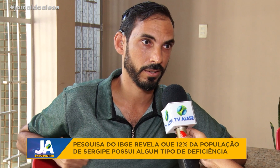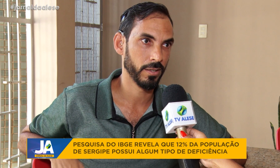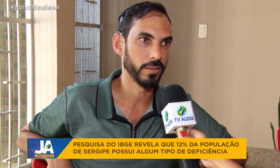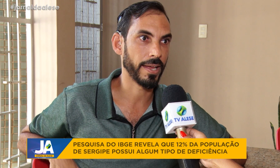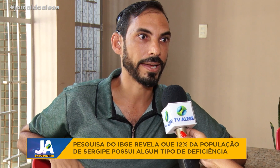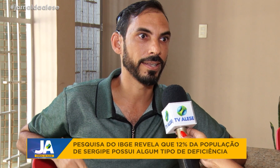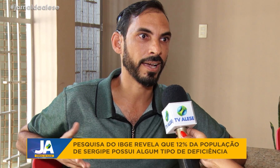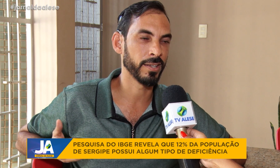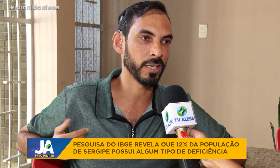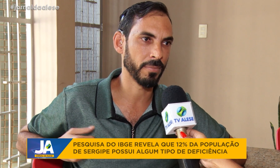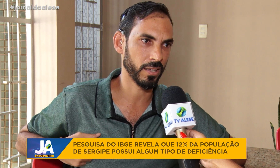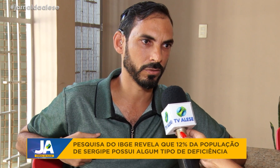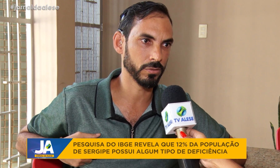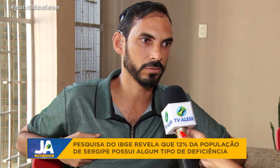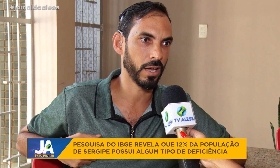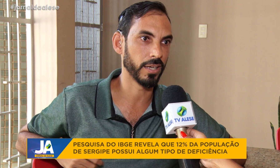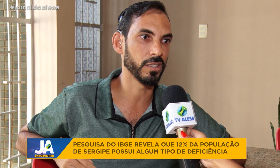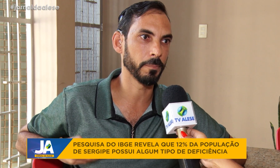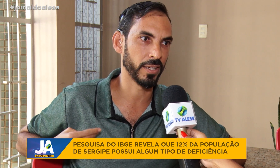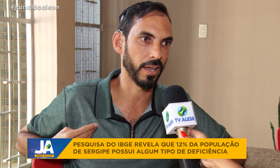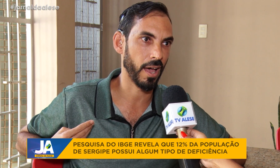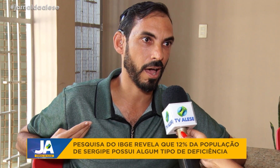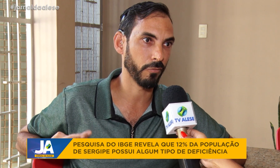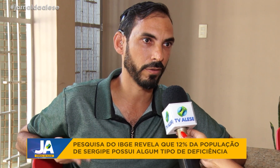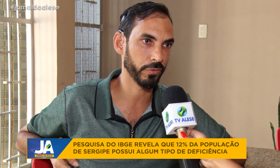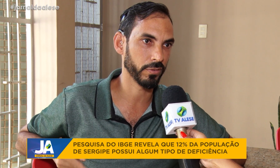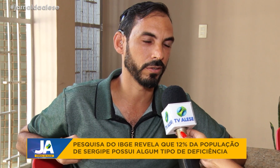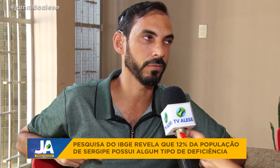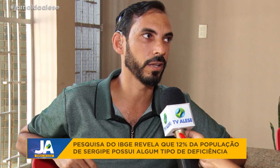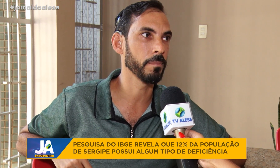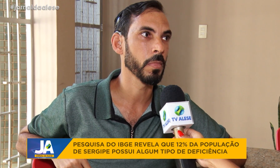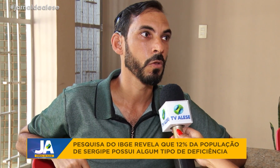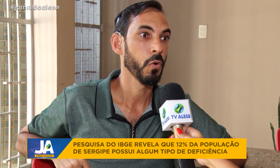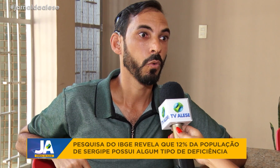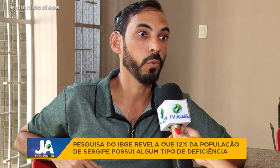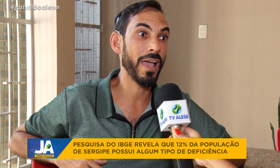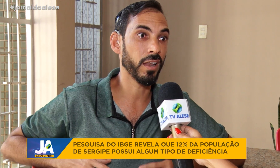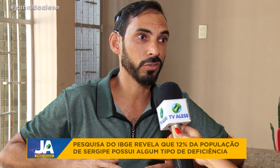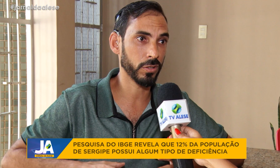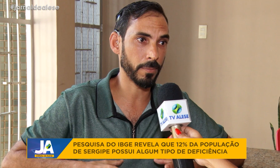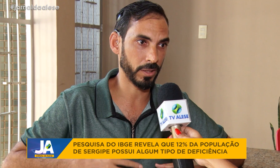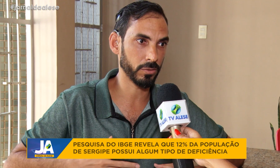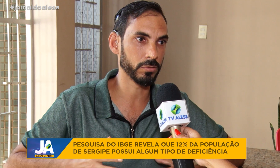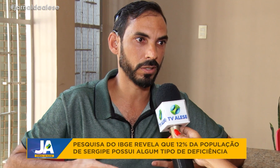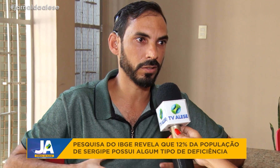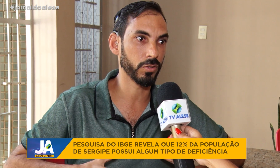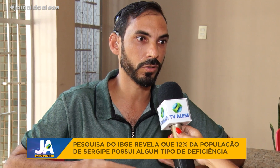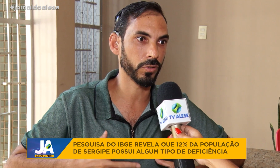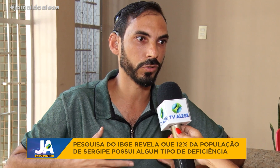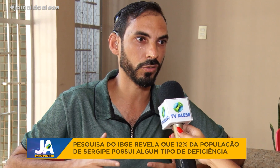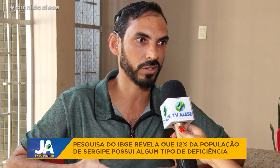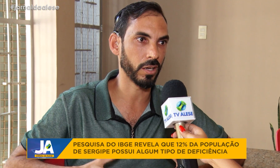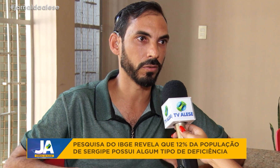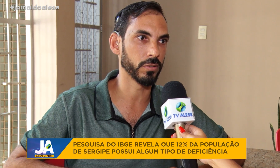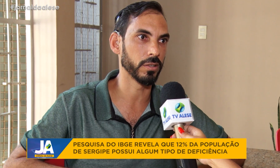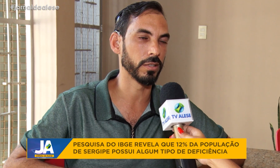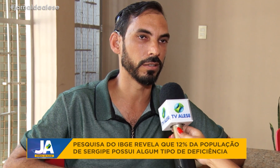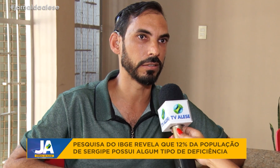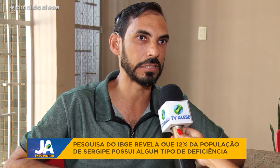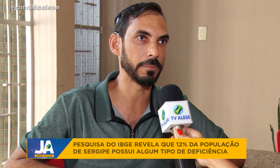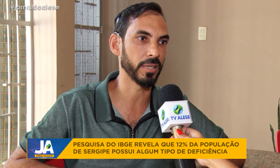fé naquele trabalhador a desempenhar a função, né? O relacionamento, né,